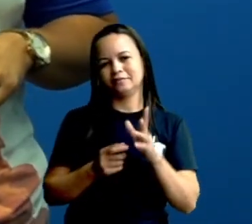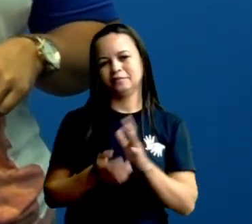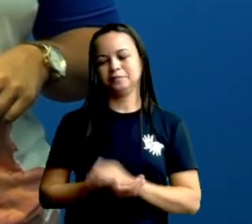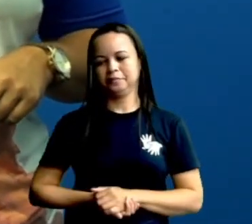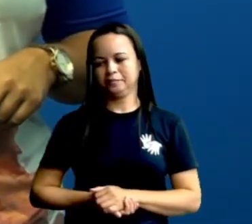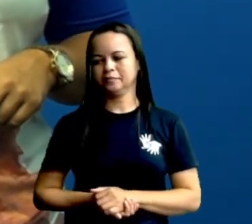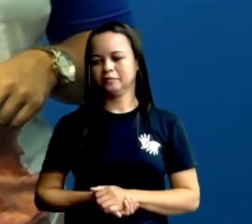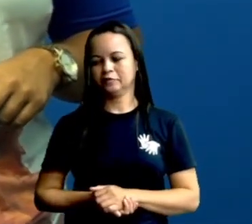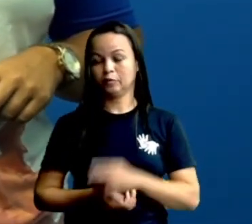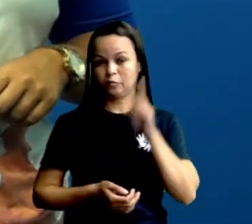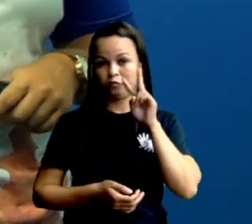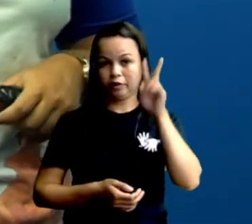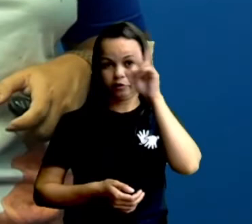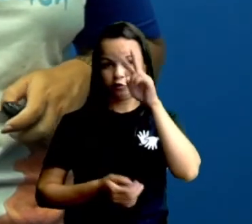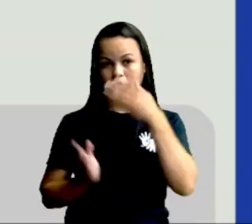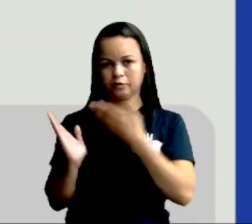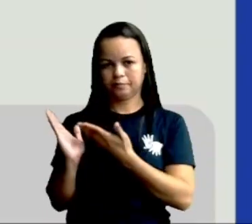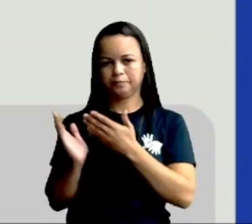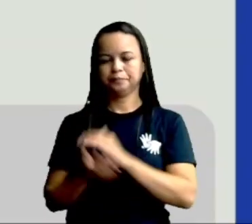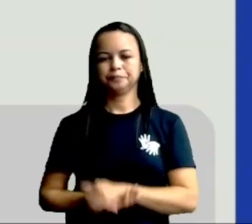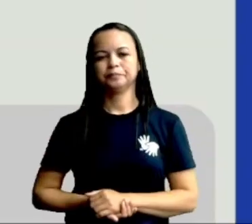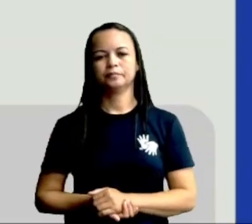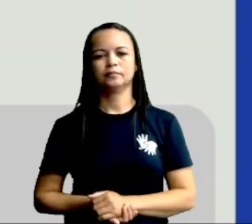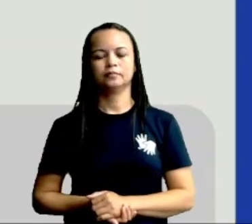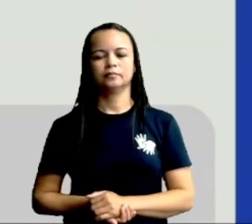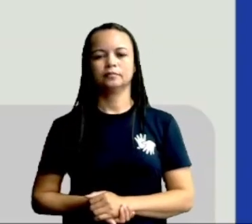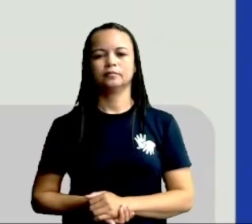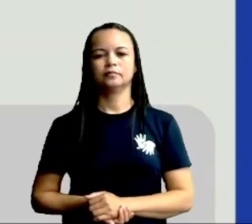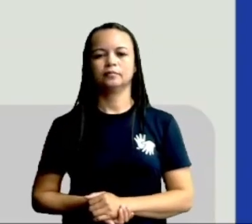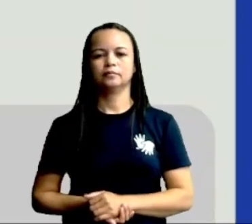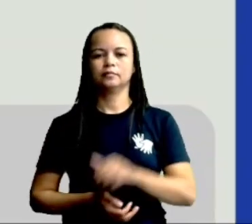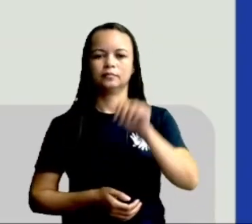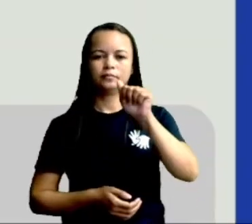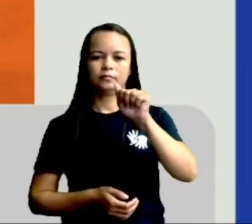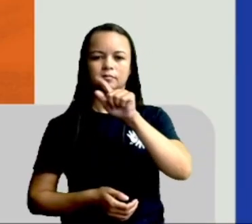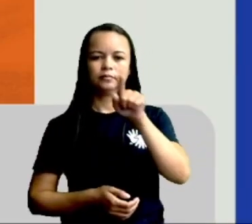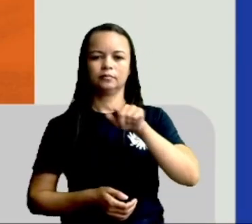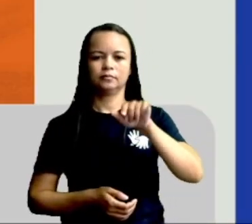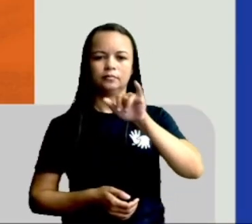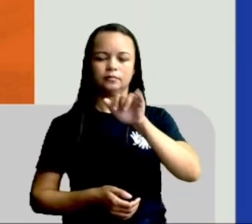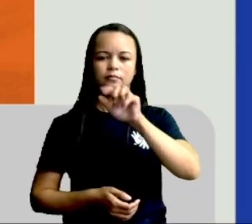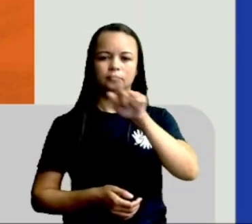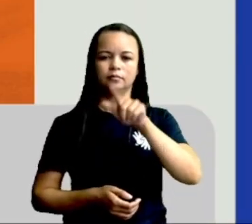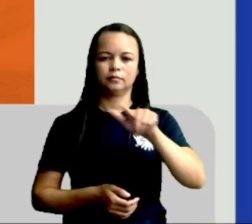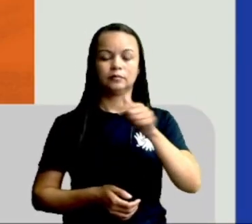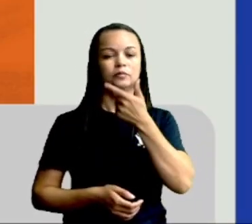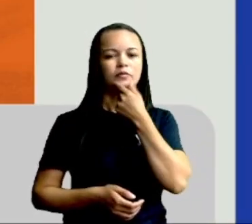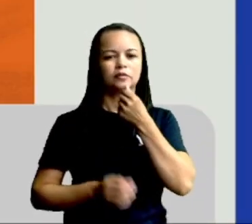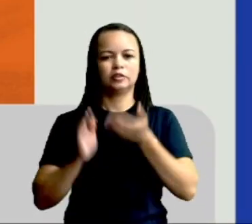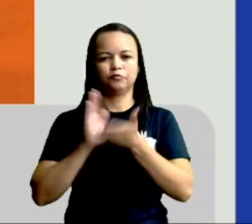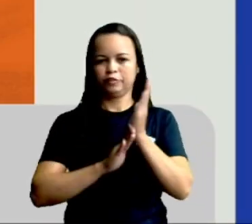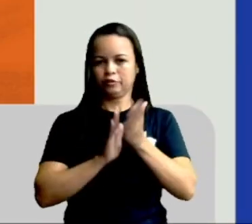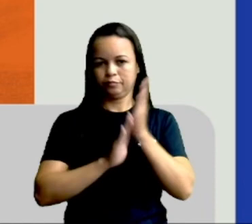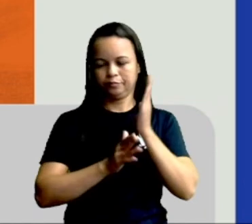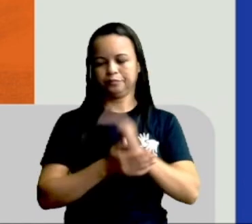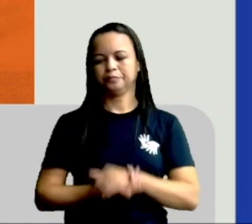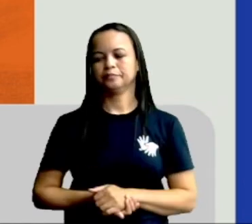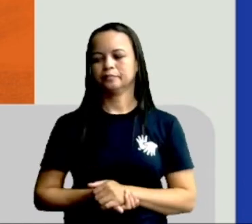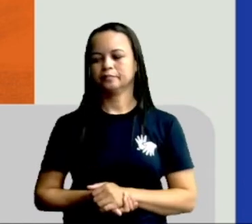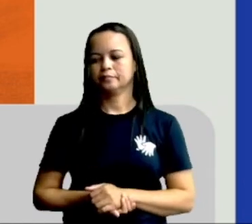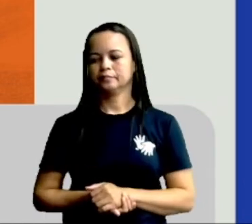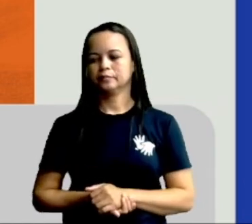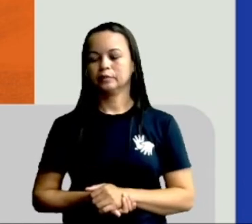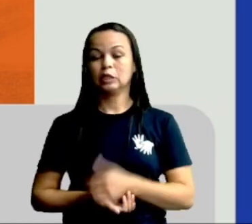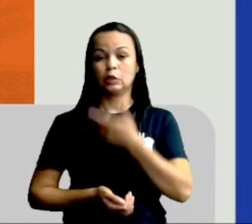vamos ver as fotos da Zizi Olha só avise o menino viajante em e a vizinha o